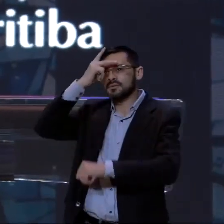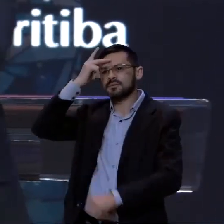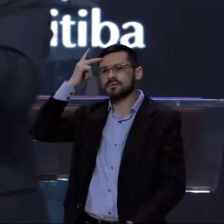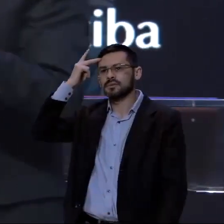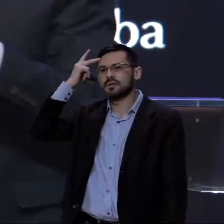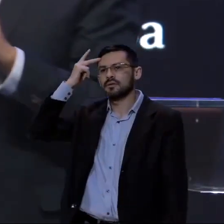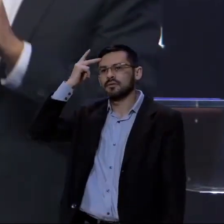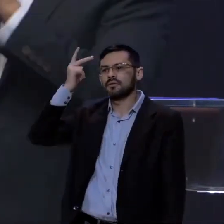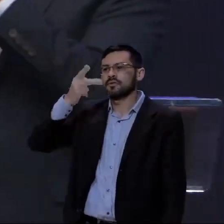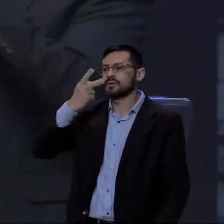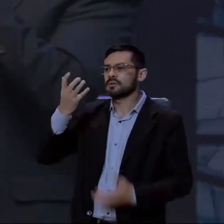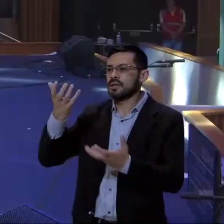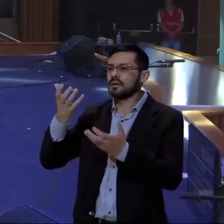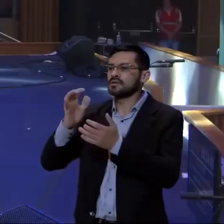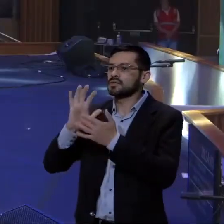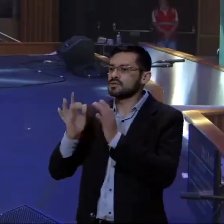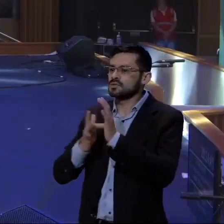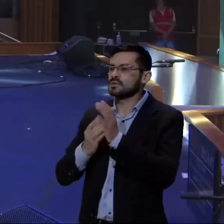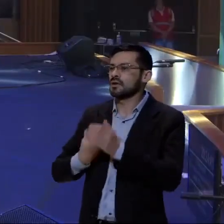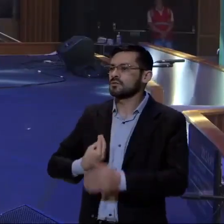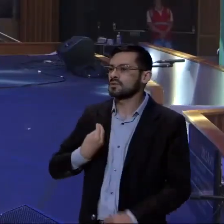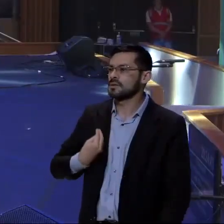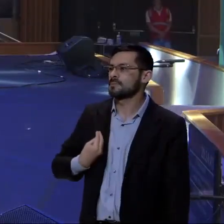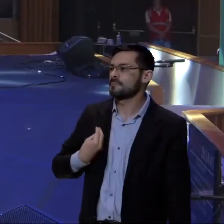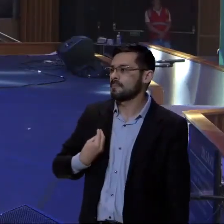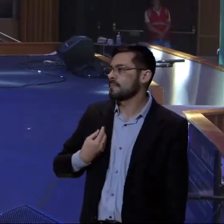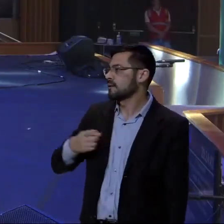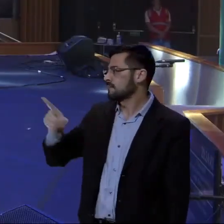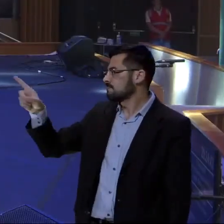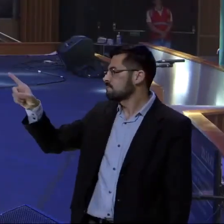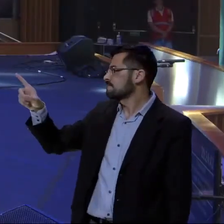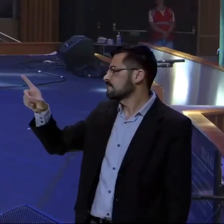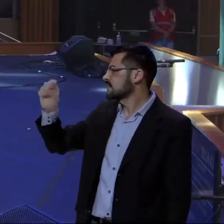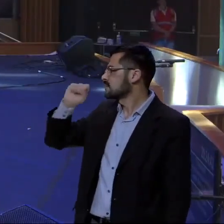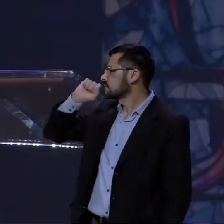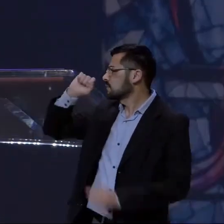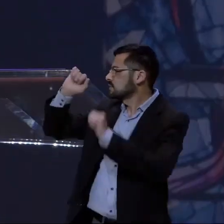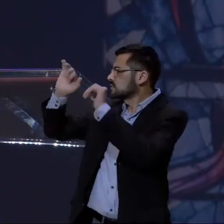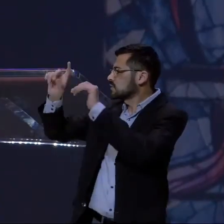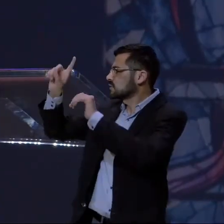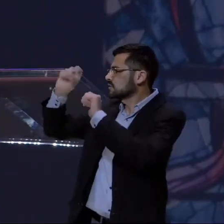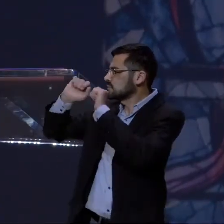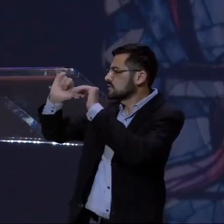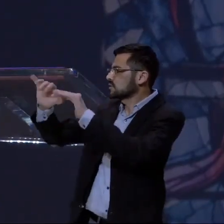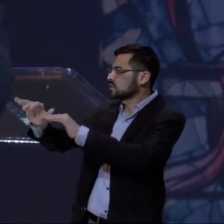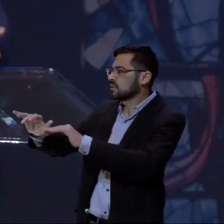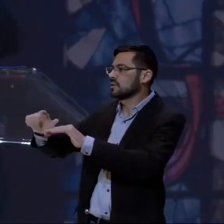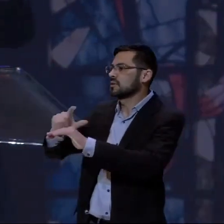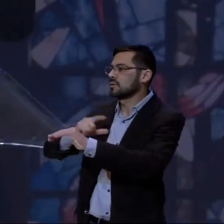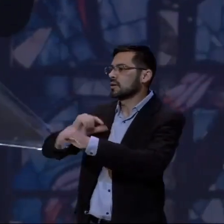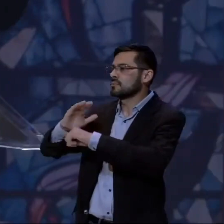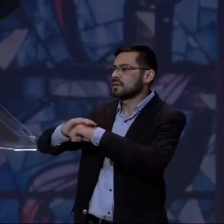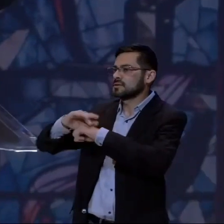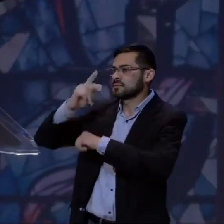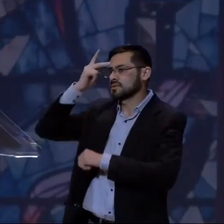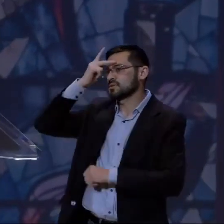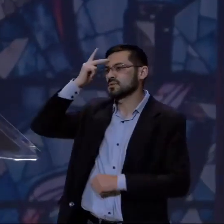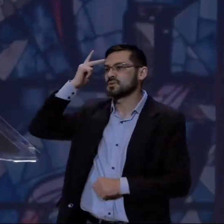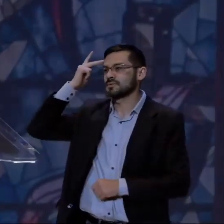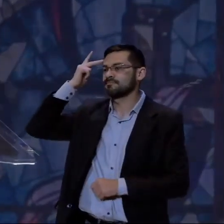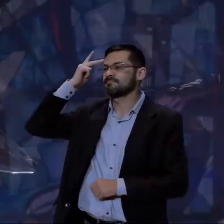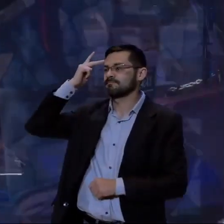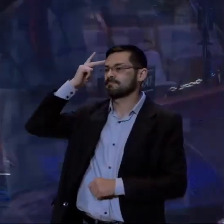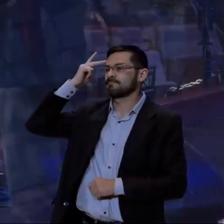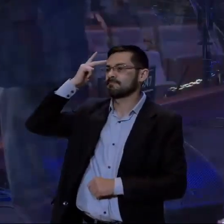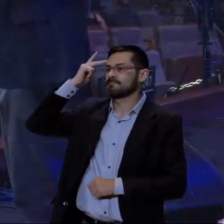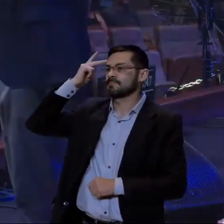quero Jesus na minha vida, aleluia, ali na minha direita, Deus te abençoe. Tem mais gente que está dizendo: Senhor, eu quero o Senhor na minha